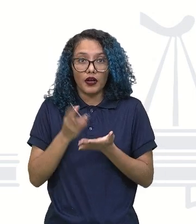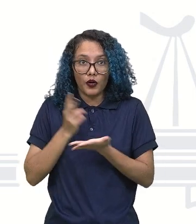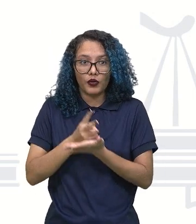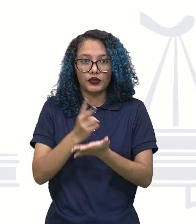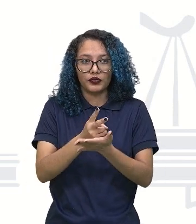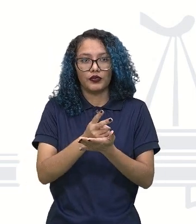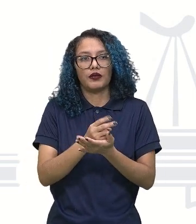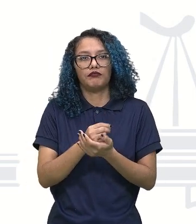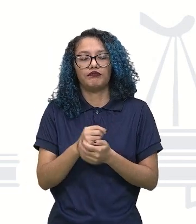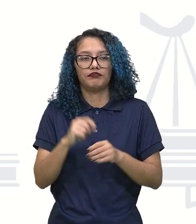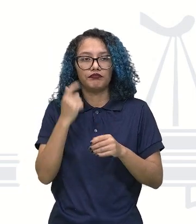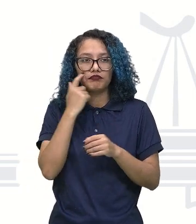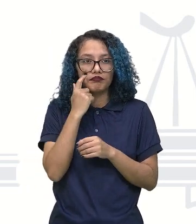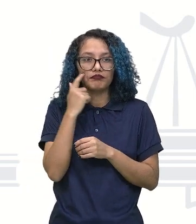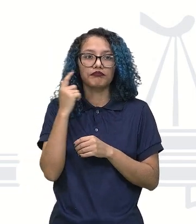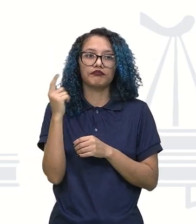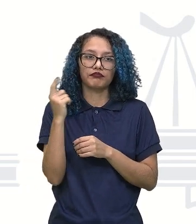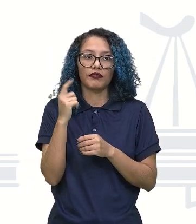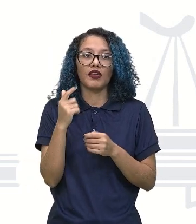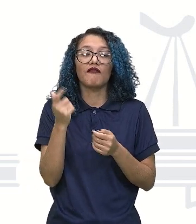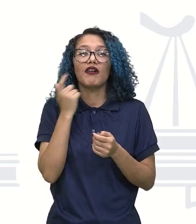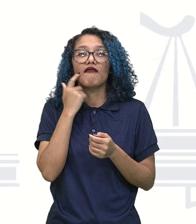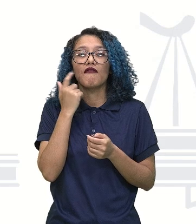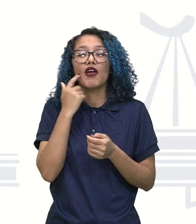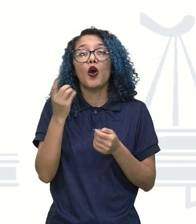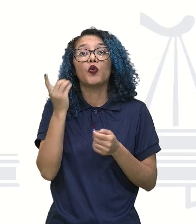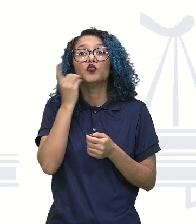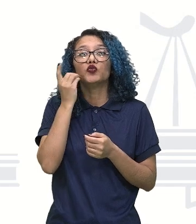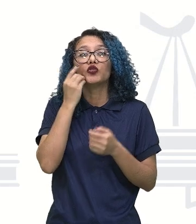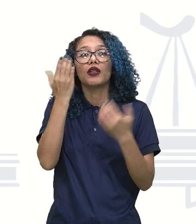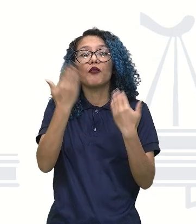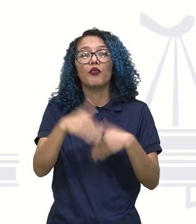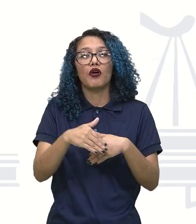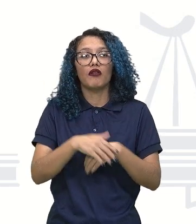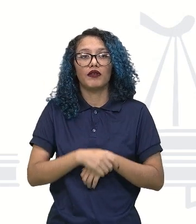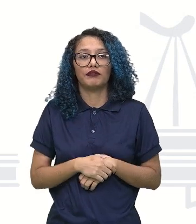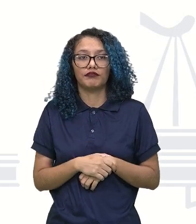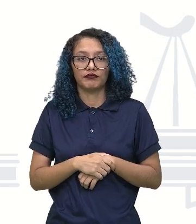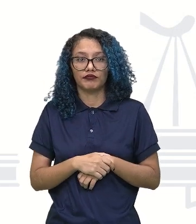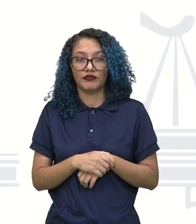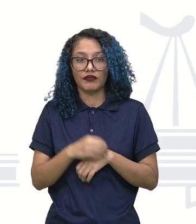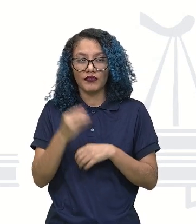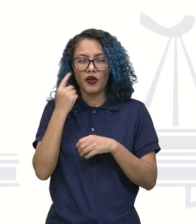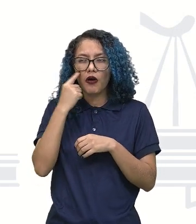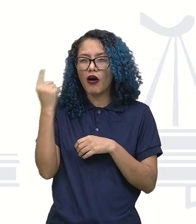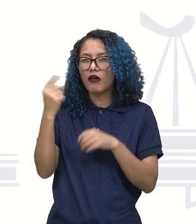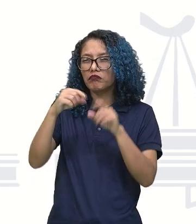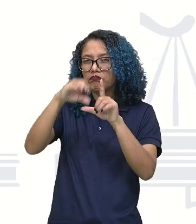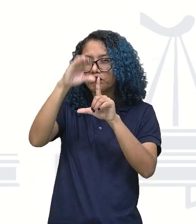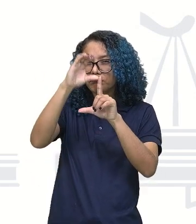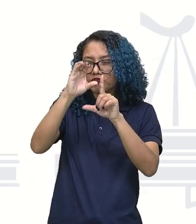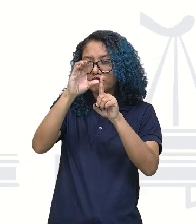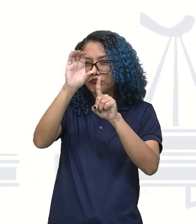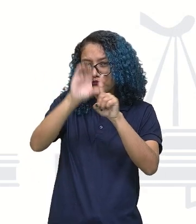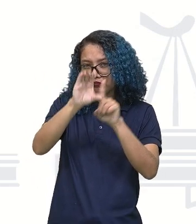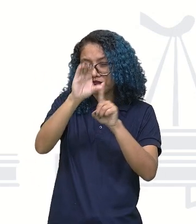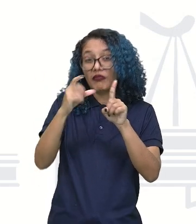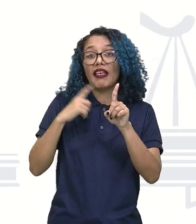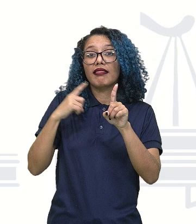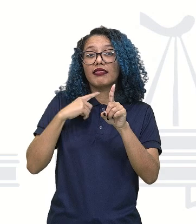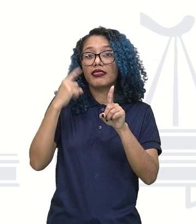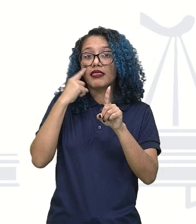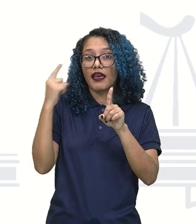aí você vai identificar lá a data da avaliação. Você vai ter um calendáriozinho bem aqui, é só clicar nele e vai aparecer